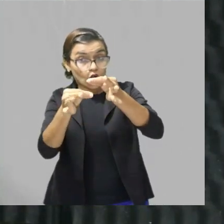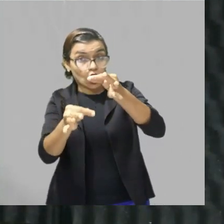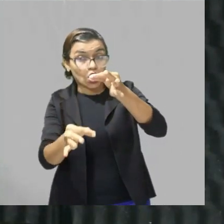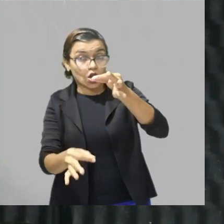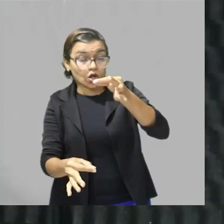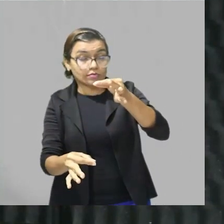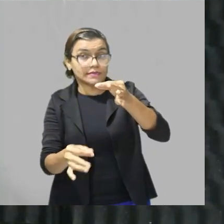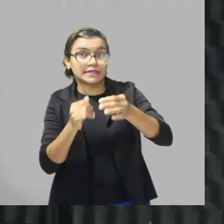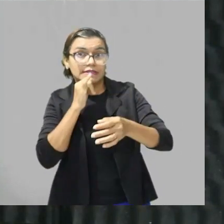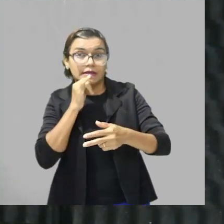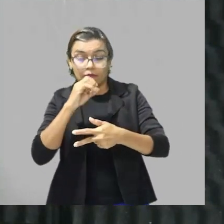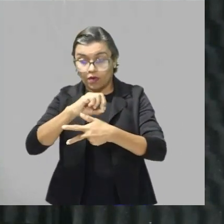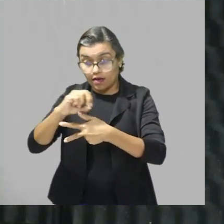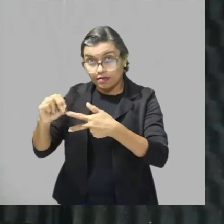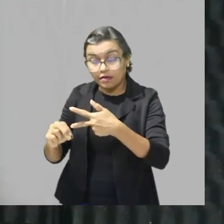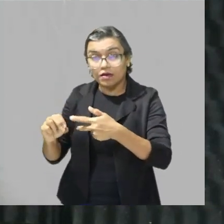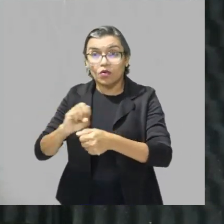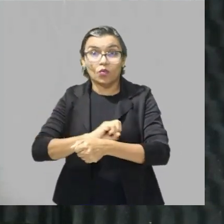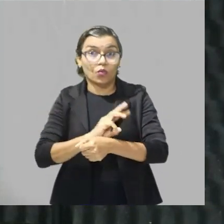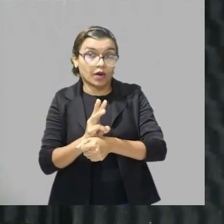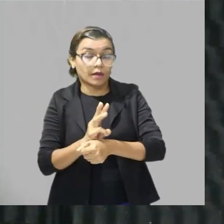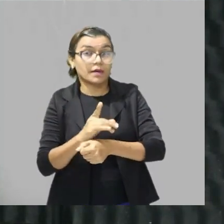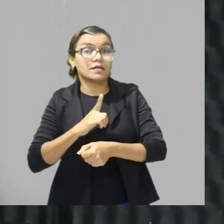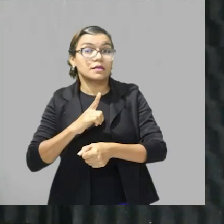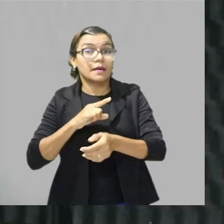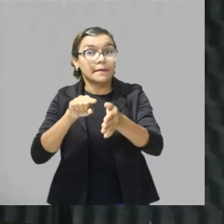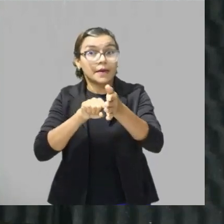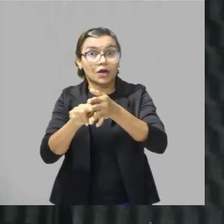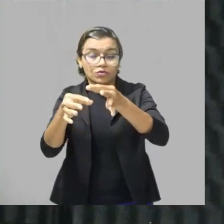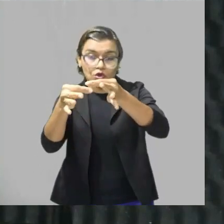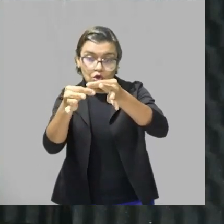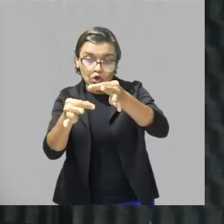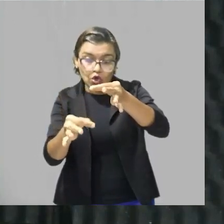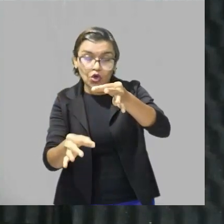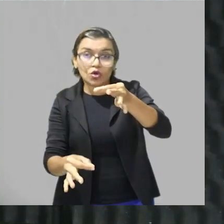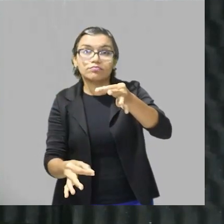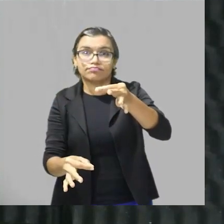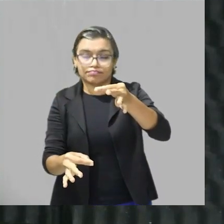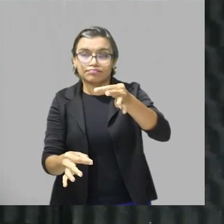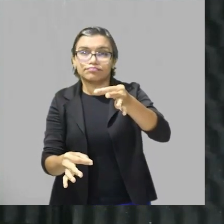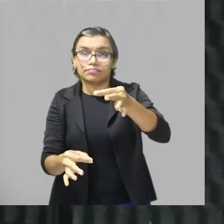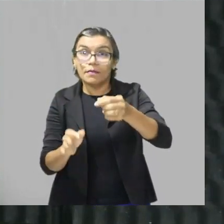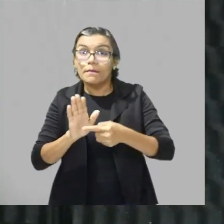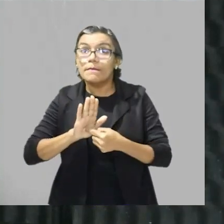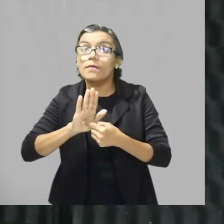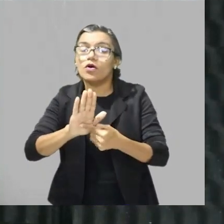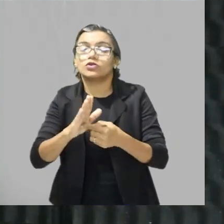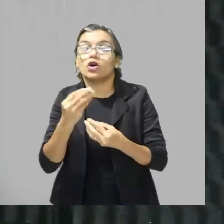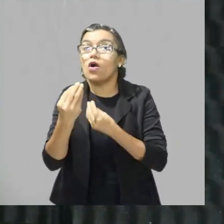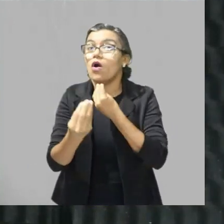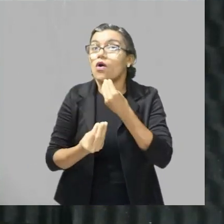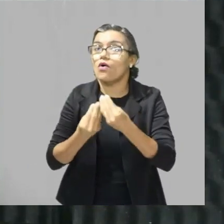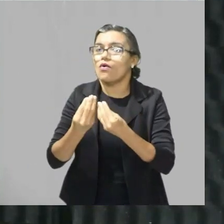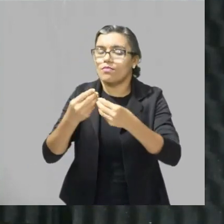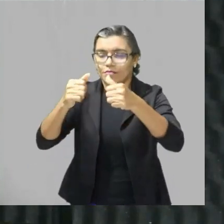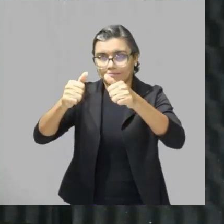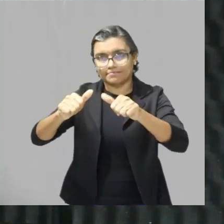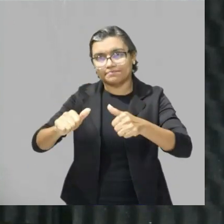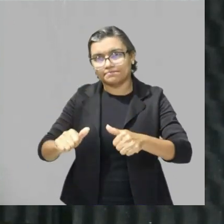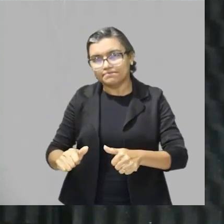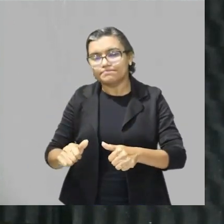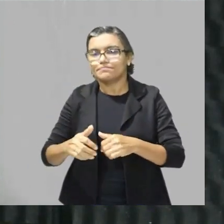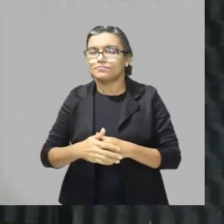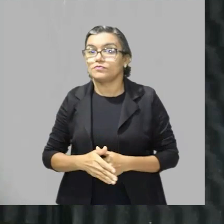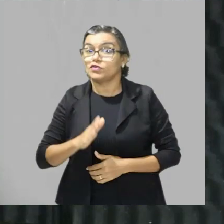Enem Uema o comando vai direcionar o comando vai dizer como eu vou analisar